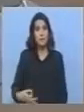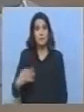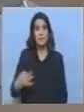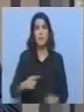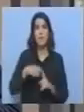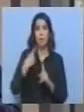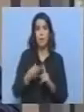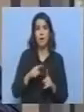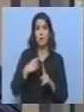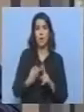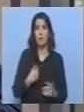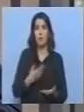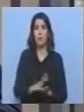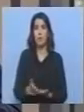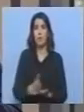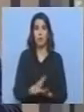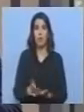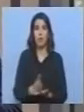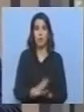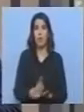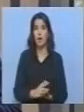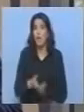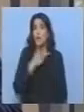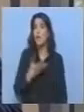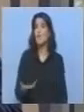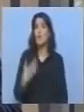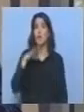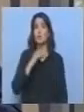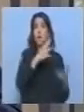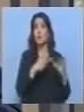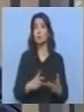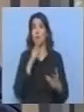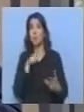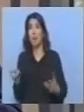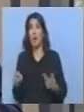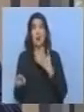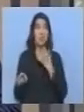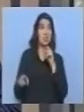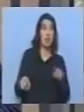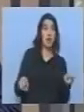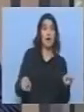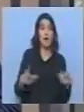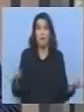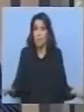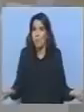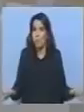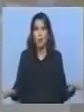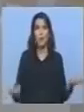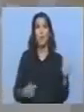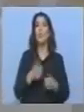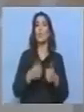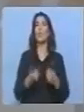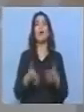todos os anos, na incerteza, que é uma coisa horrível, porque nós não sabemos se o orçamento vai para a direita ou vai para a esquerda, não temos a noção quando é que abrem